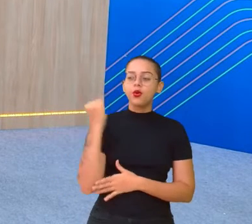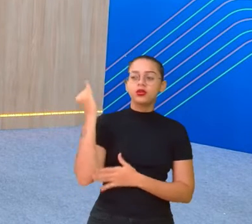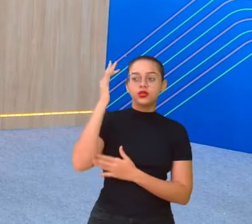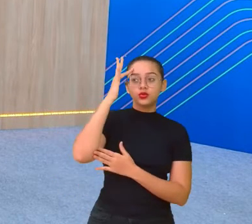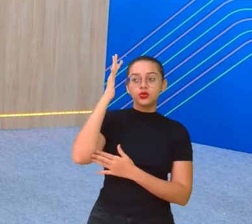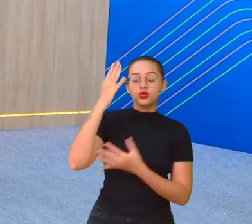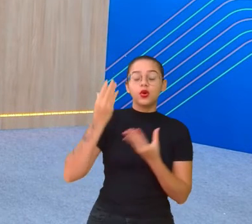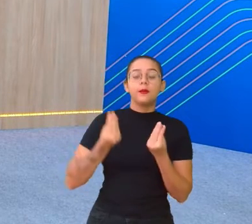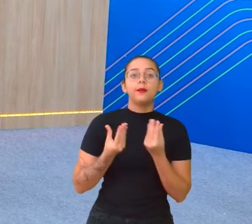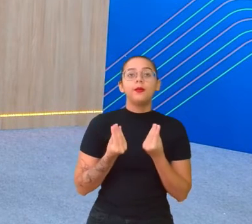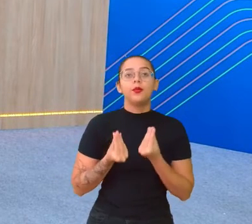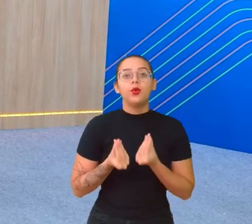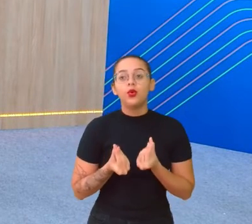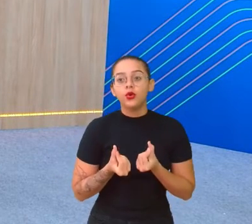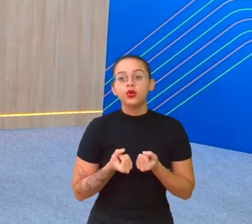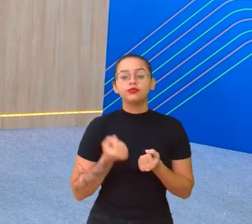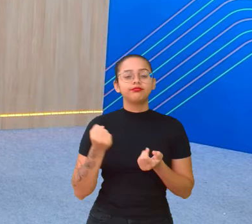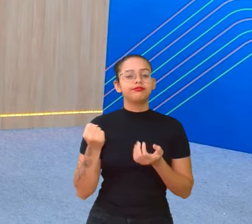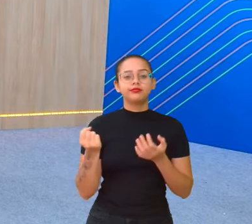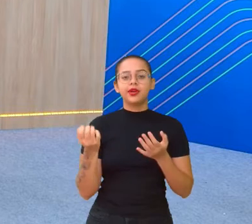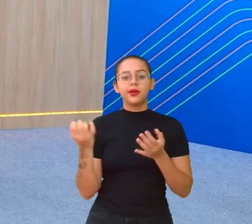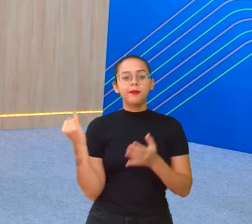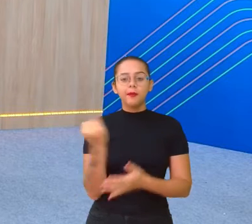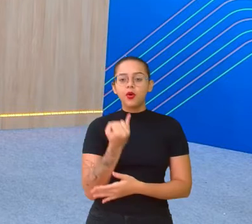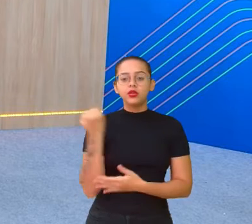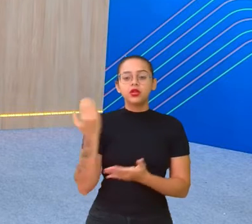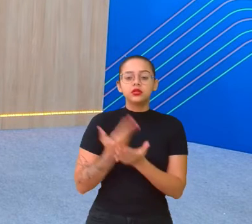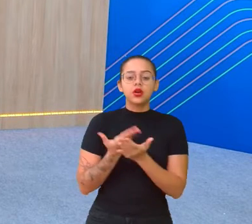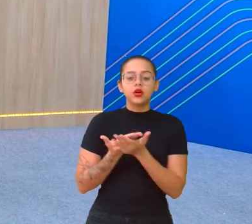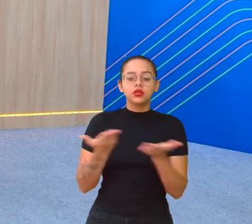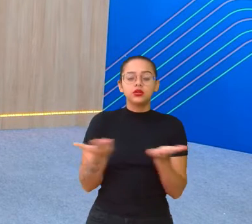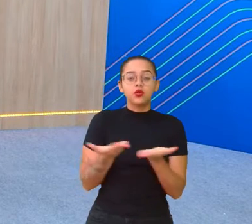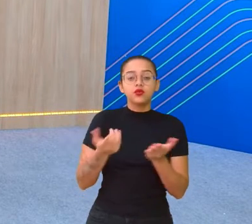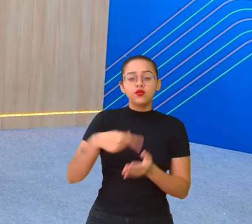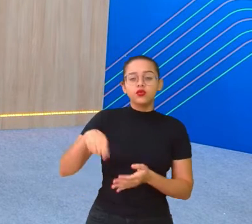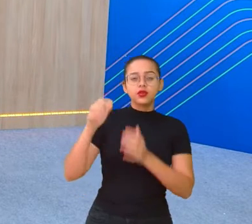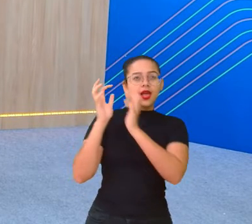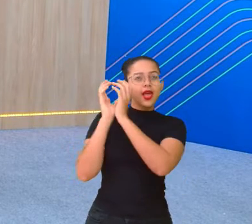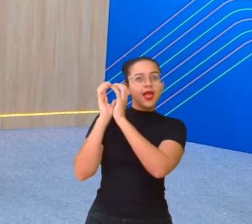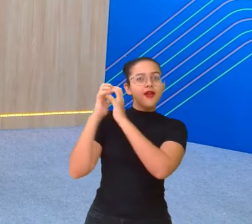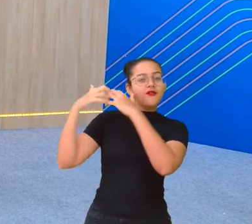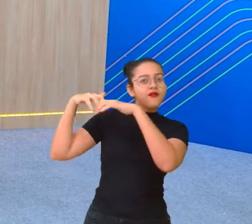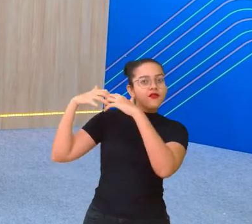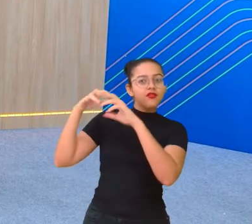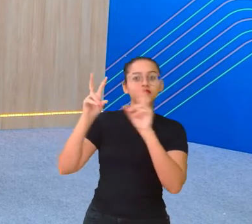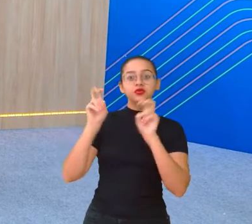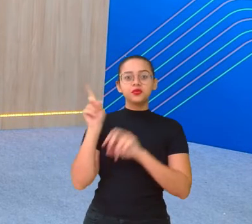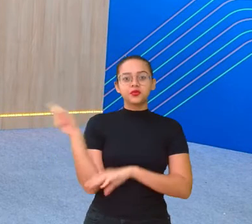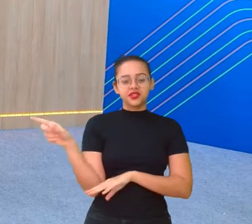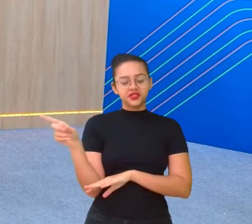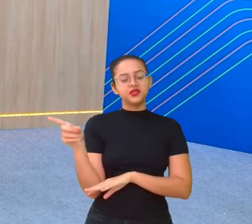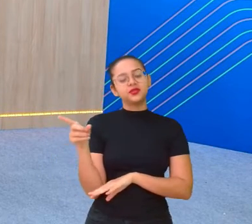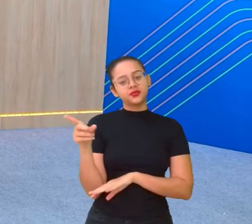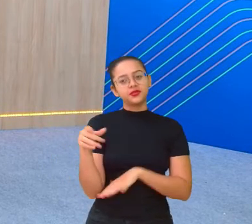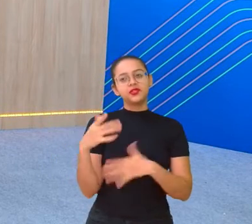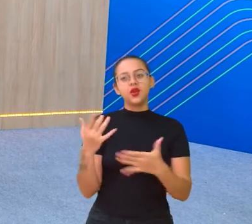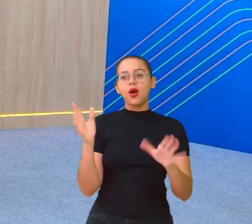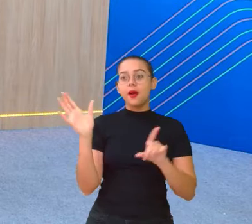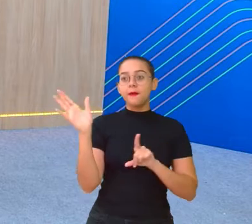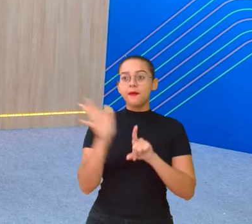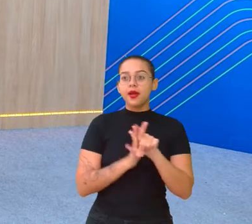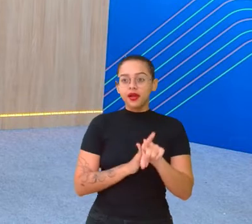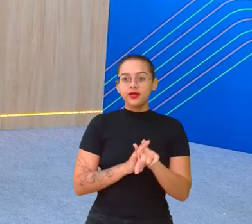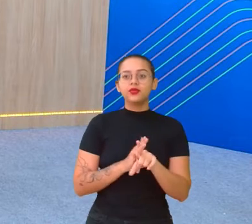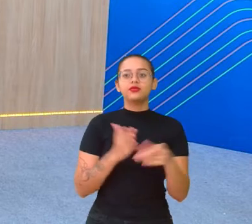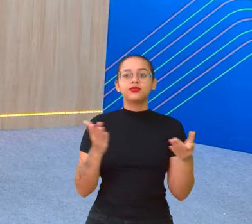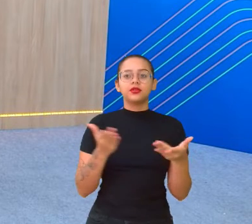sonhos, é fundamental para a aula de hoje que vocês reflitam sobre isso. Tá? Então, por isso que a gente deixa essa pergunta aí no